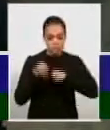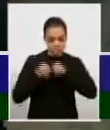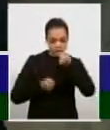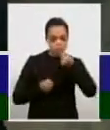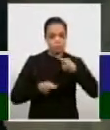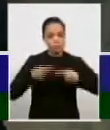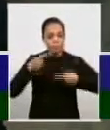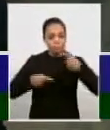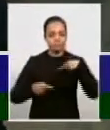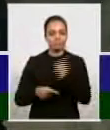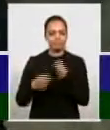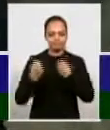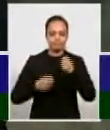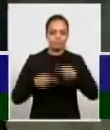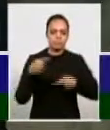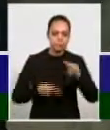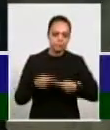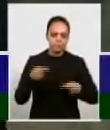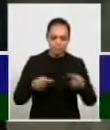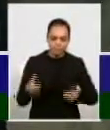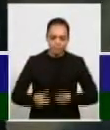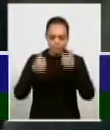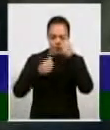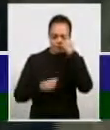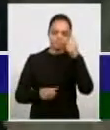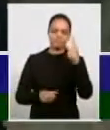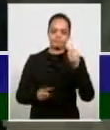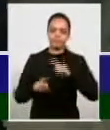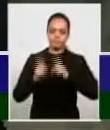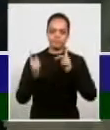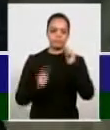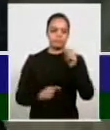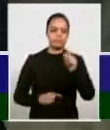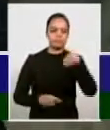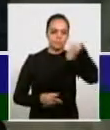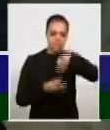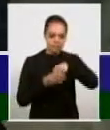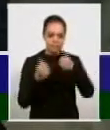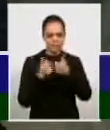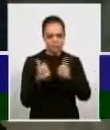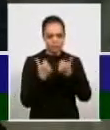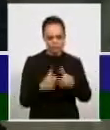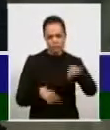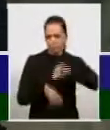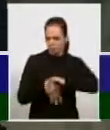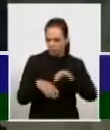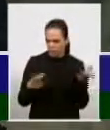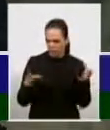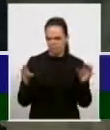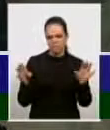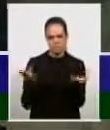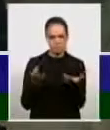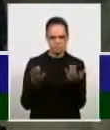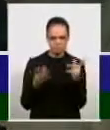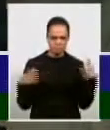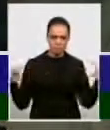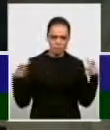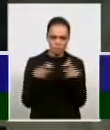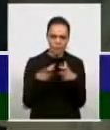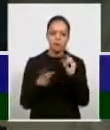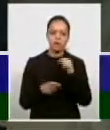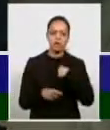que nós temos que discutir e amadurecer mais a ideia. Mas sobre dentro dos ônibus, que é um lugar mais restrito, eu